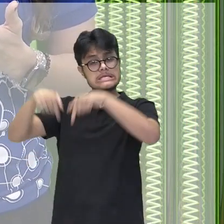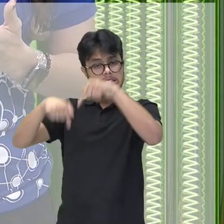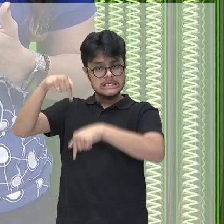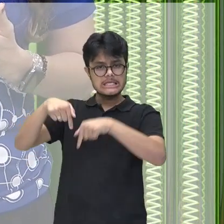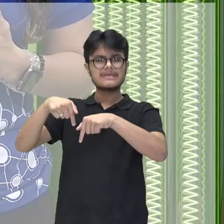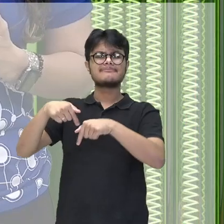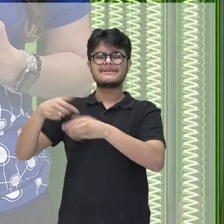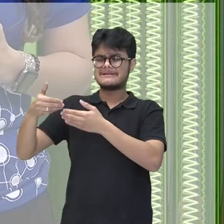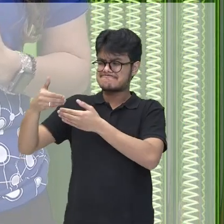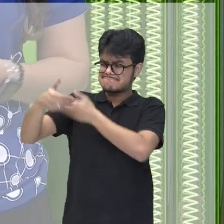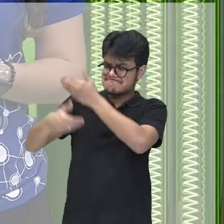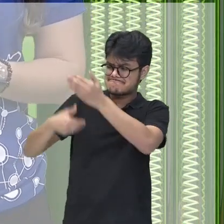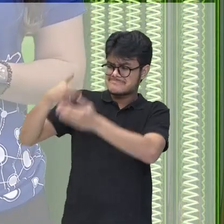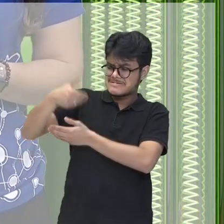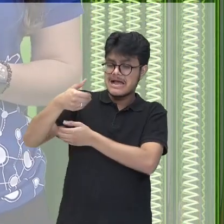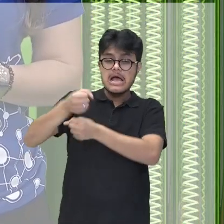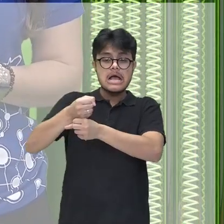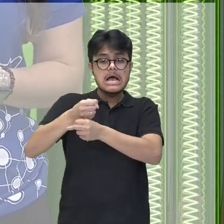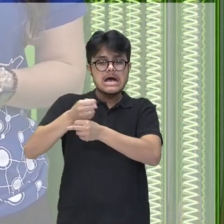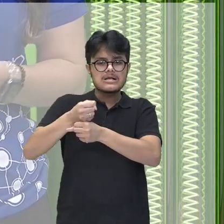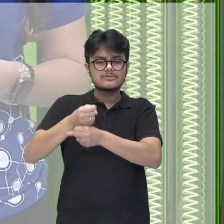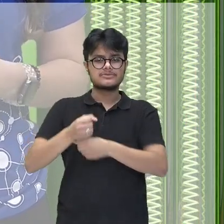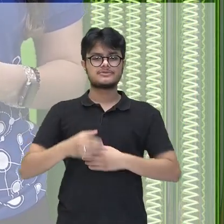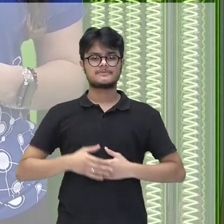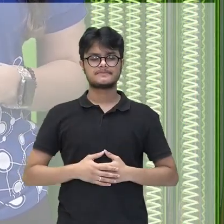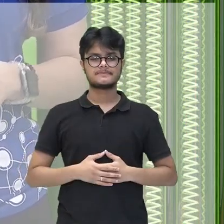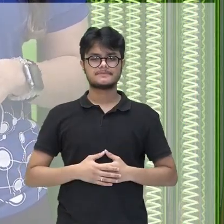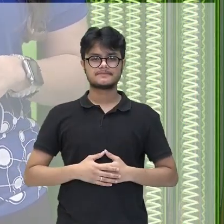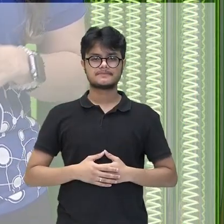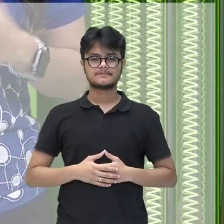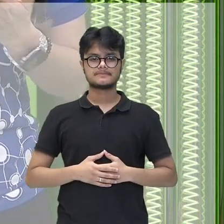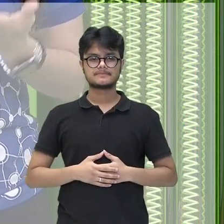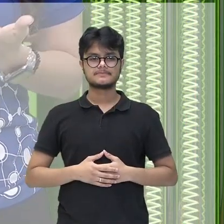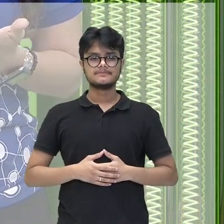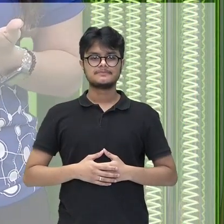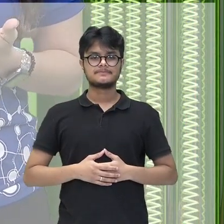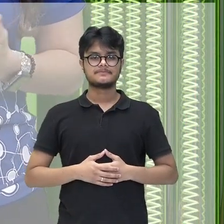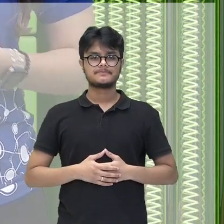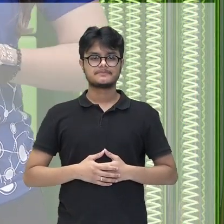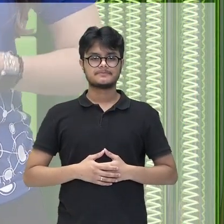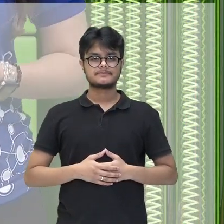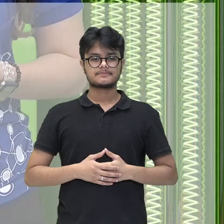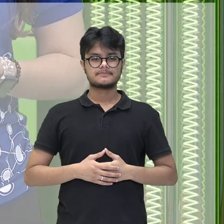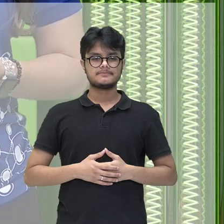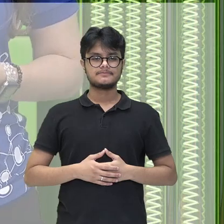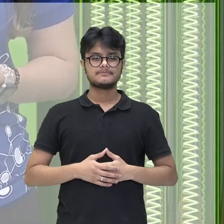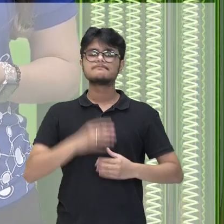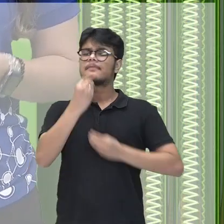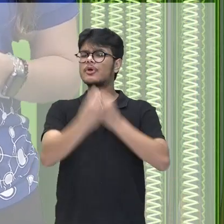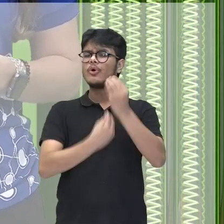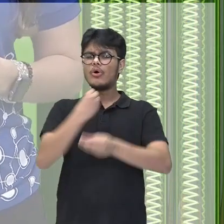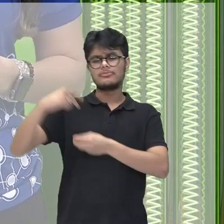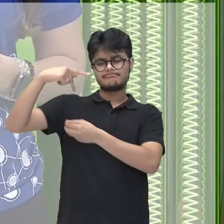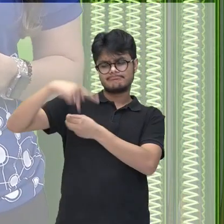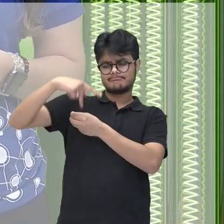levou milhões de anos, certo? Nós temos aí o processo de formação do petróleo, ele